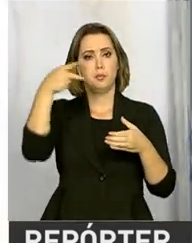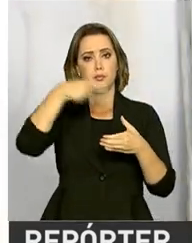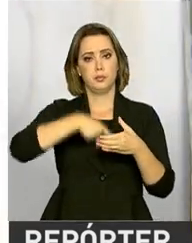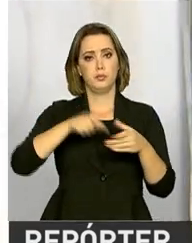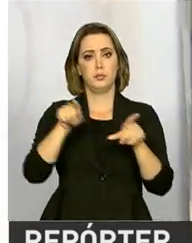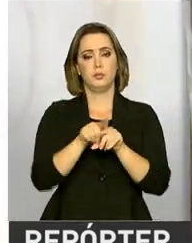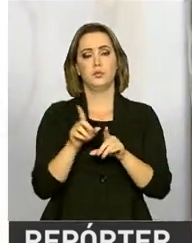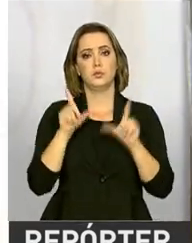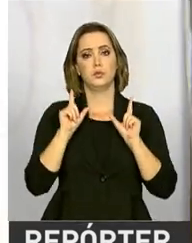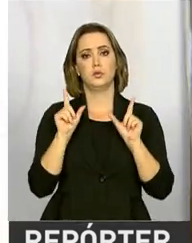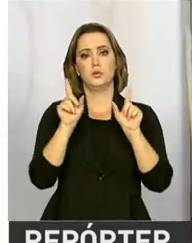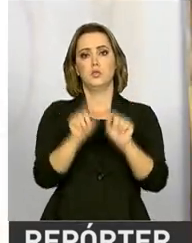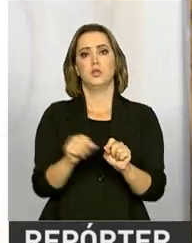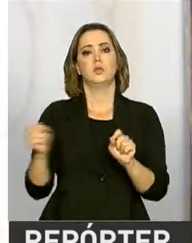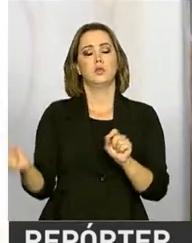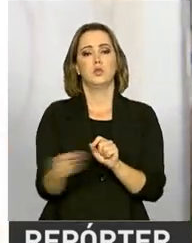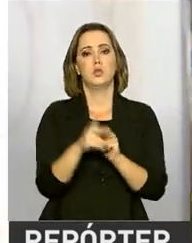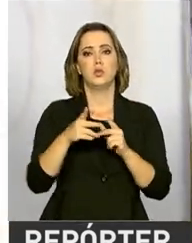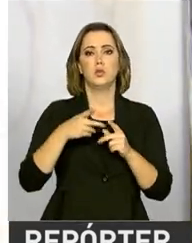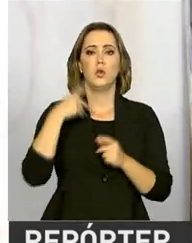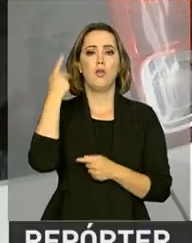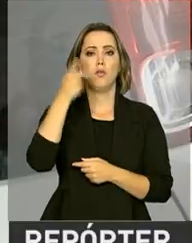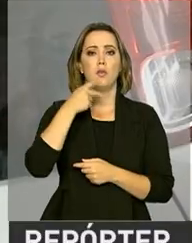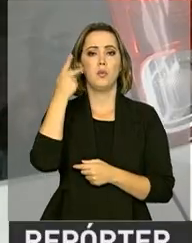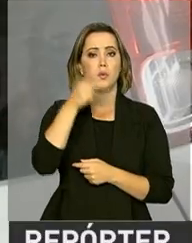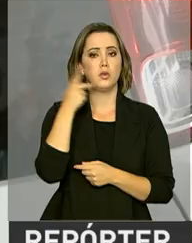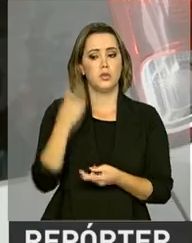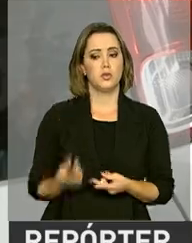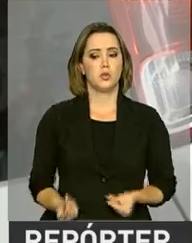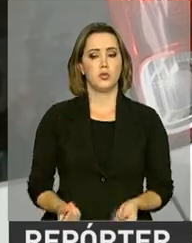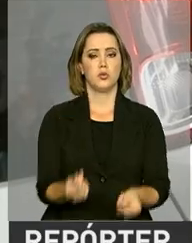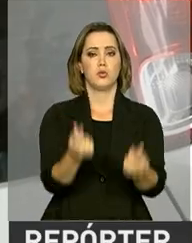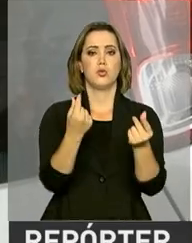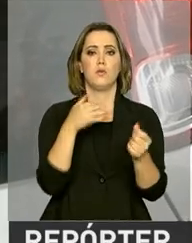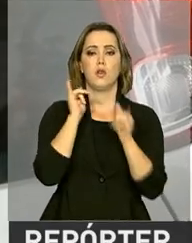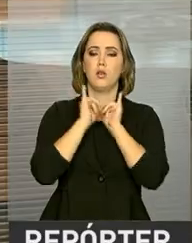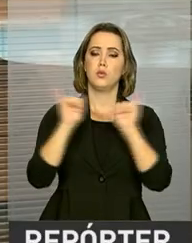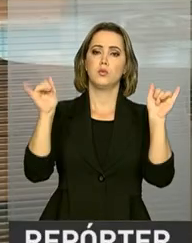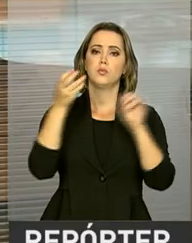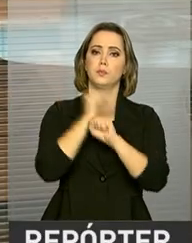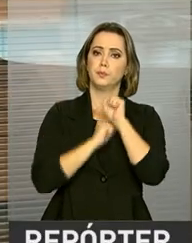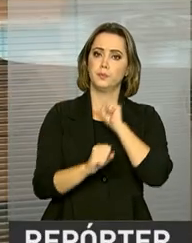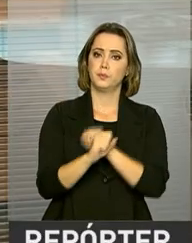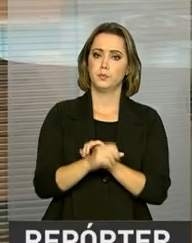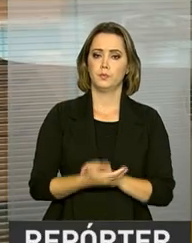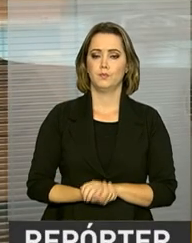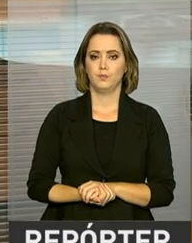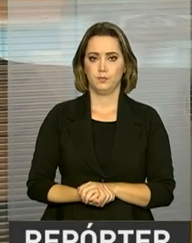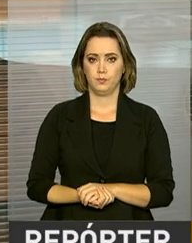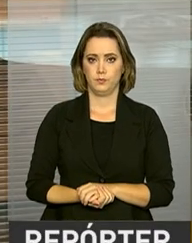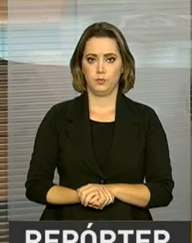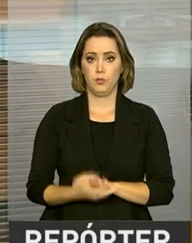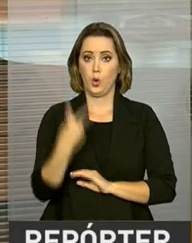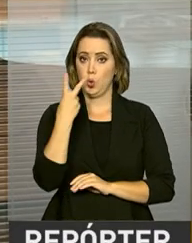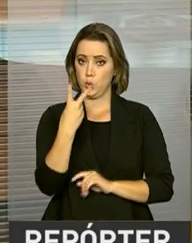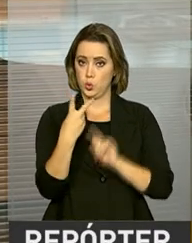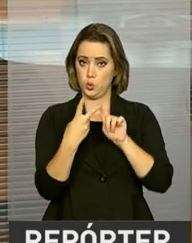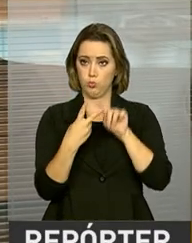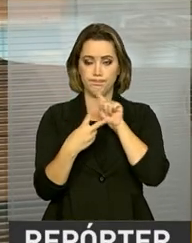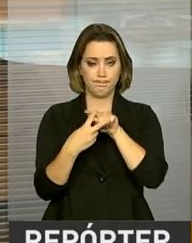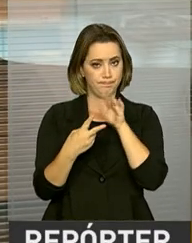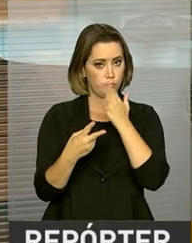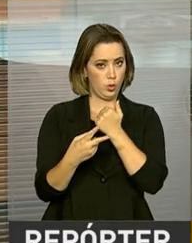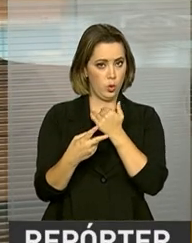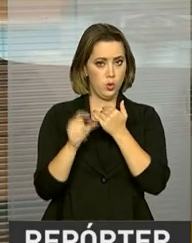estar ligada à nova política de preços da empresa anunciada no ano passado os dois últimos reajustes da petrobras foi no sentido